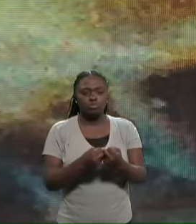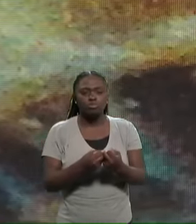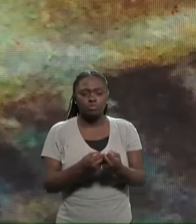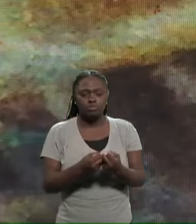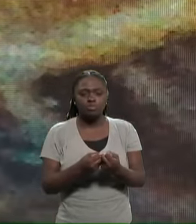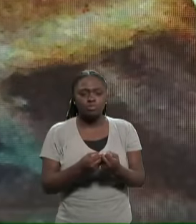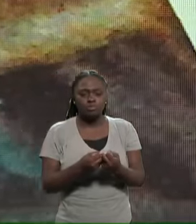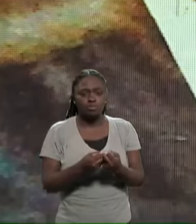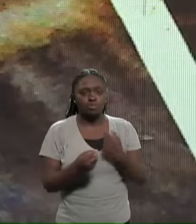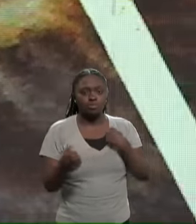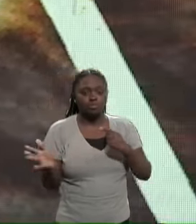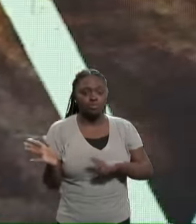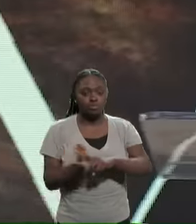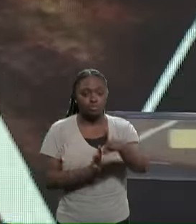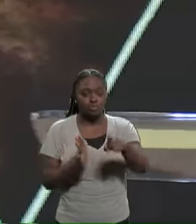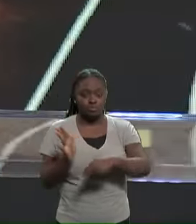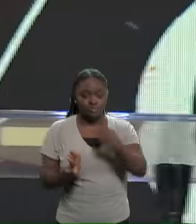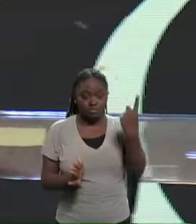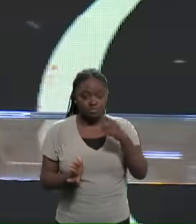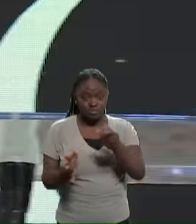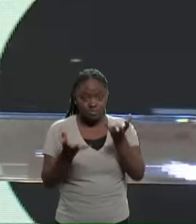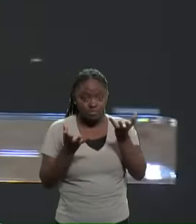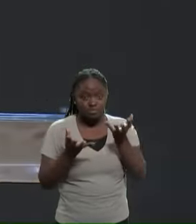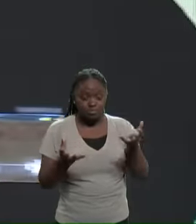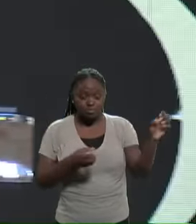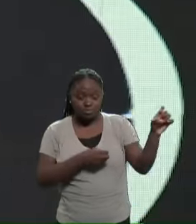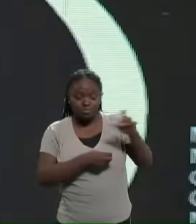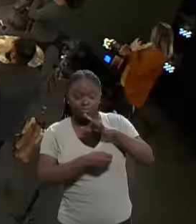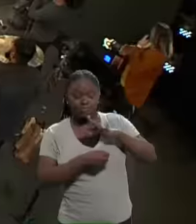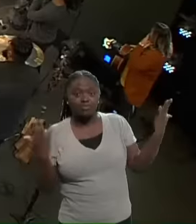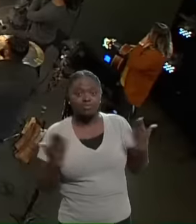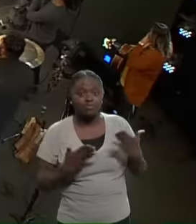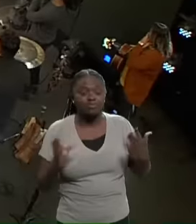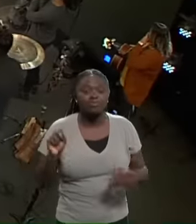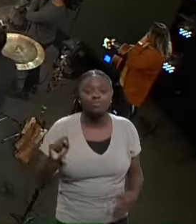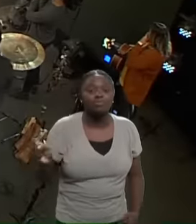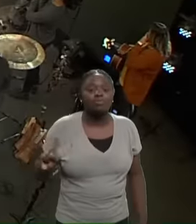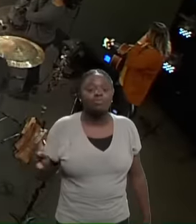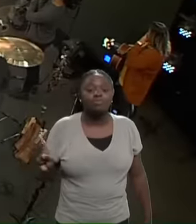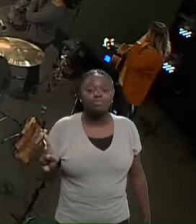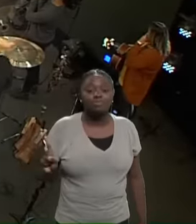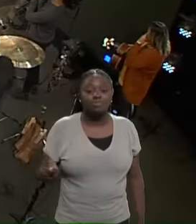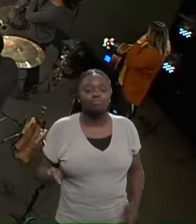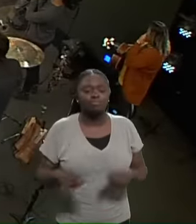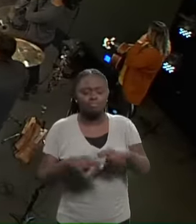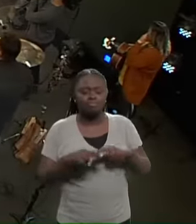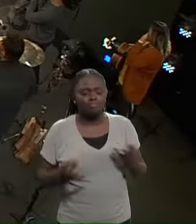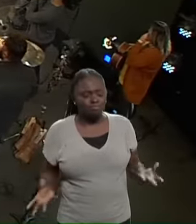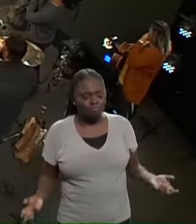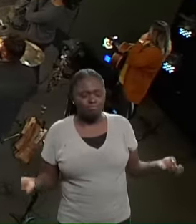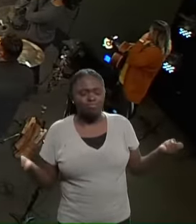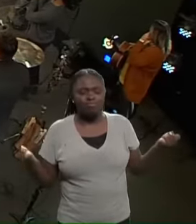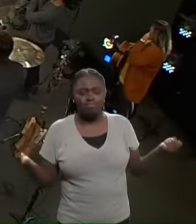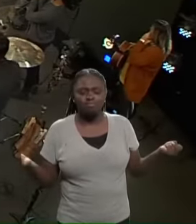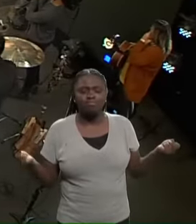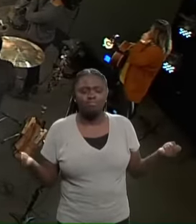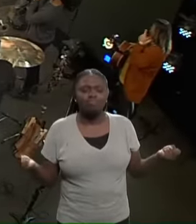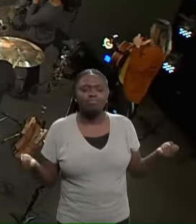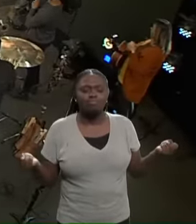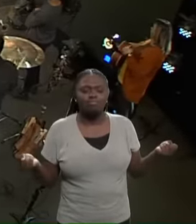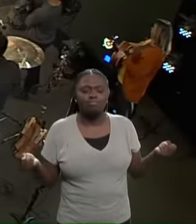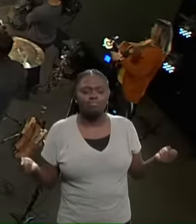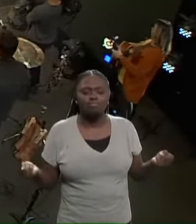Eu vou perguntar só uma vez: você quer ser cheio hoje, sim ou não? Então pega a mão desse crente e fala para ele: eu